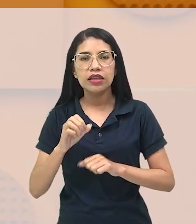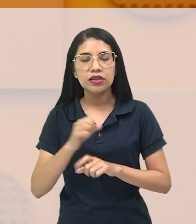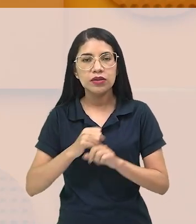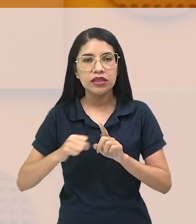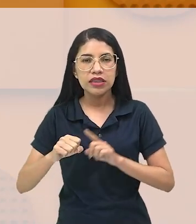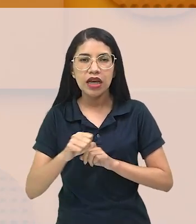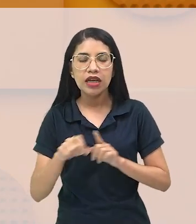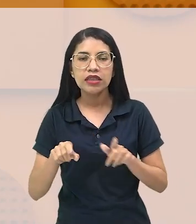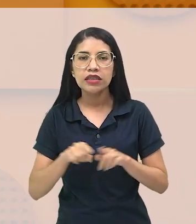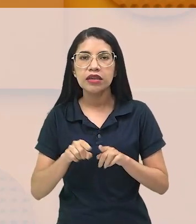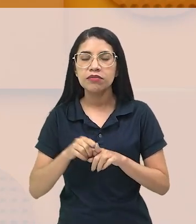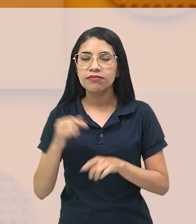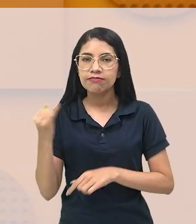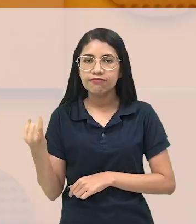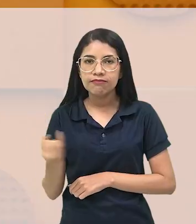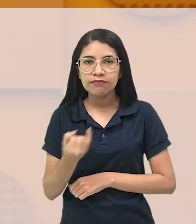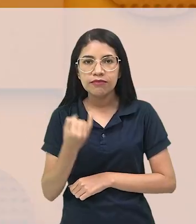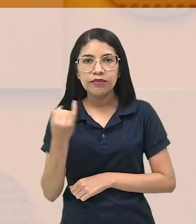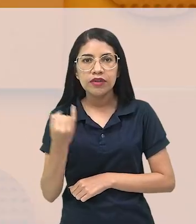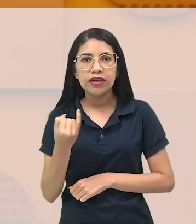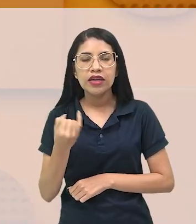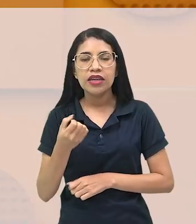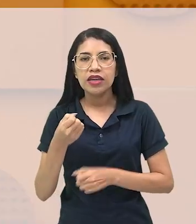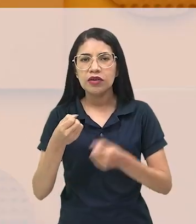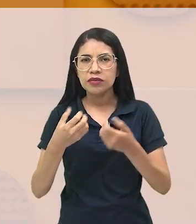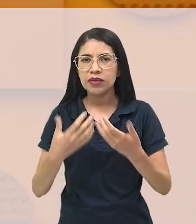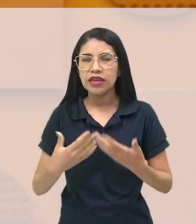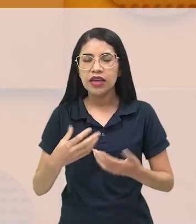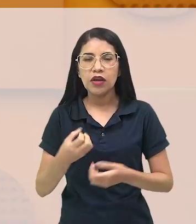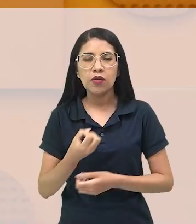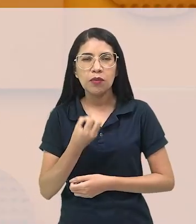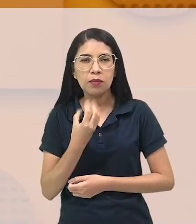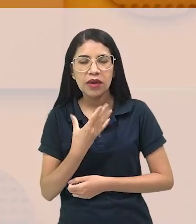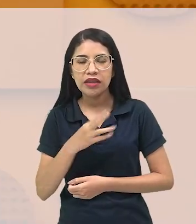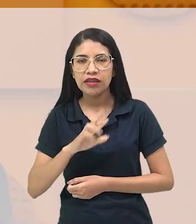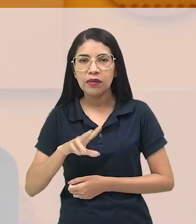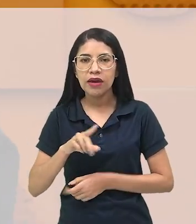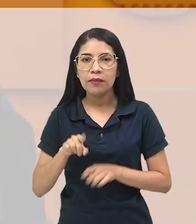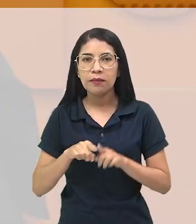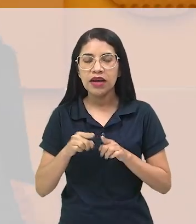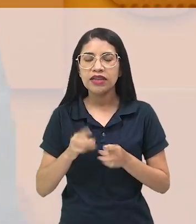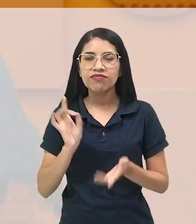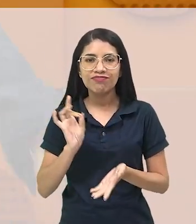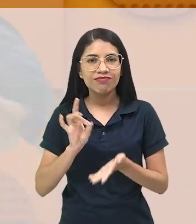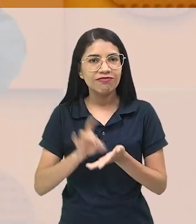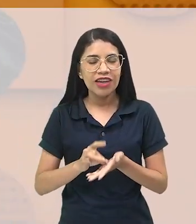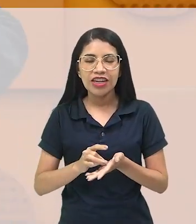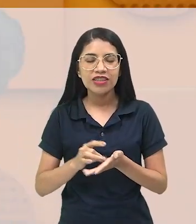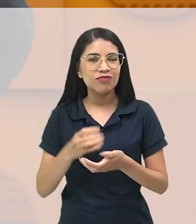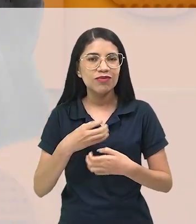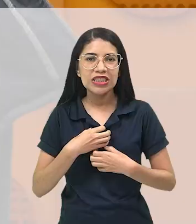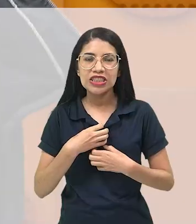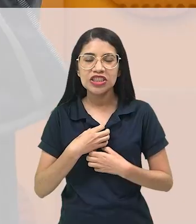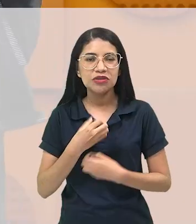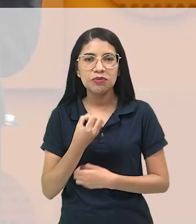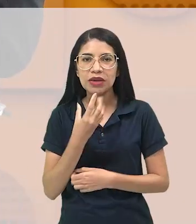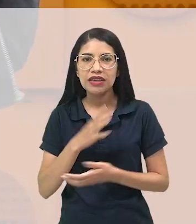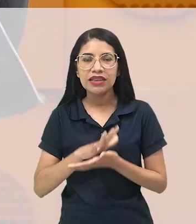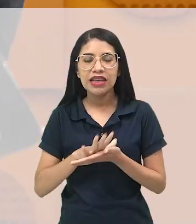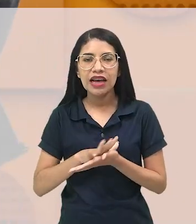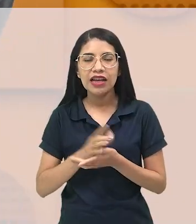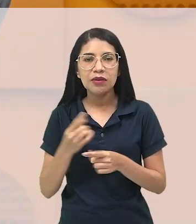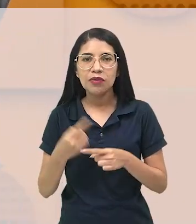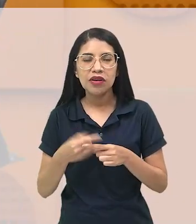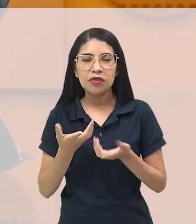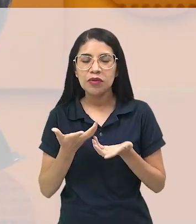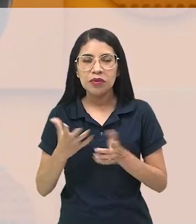são muito importantes. Eu falei que eu não estava bem, né? Não estava legal, e eu realmente não estou nem afim mesmo de estar